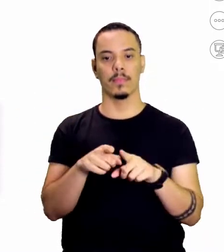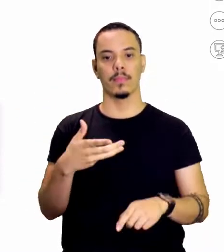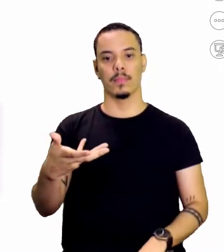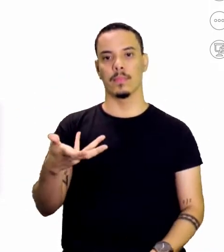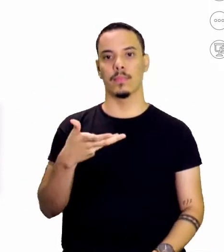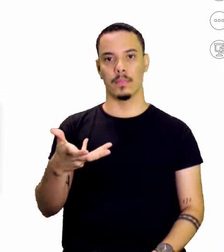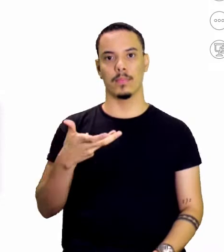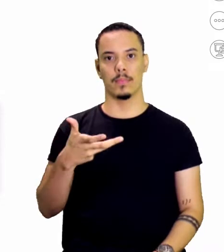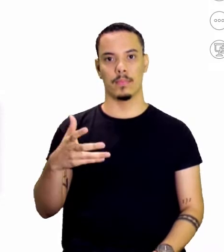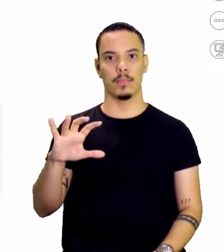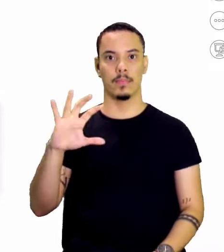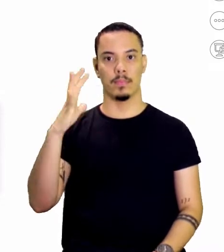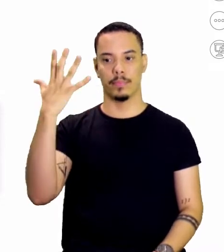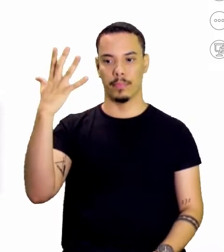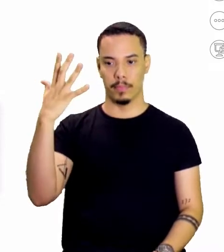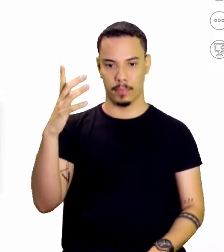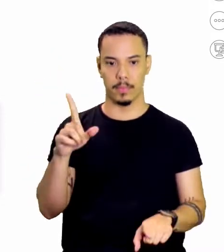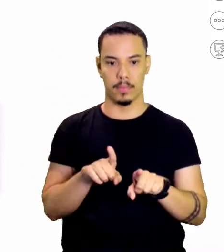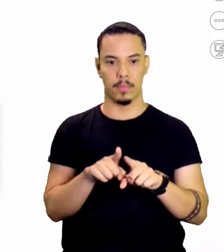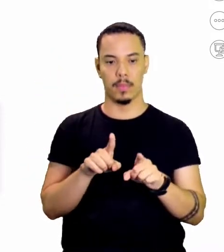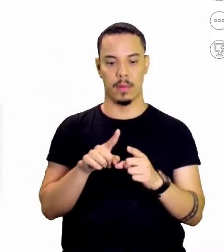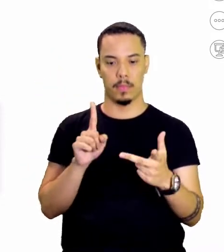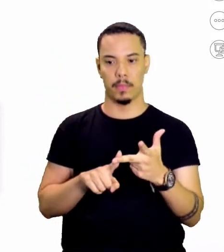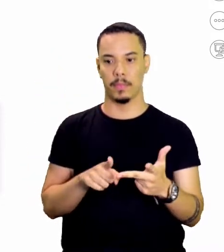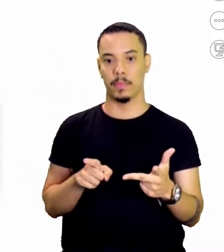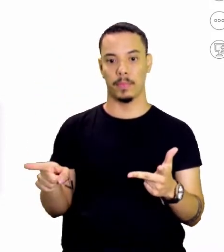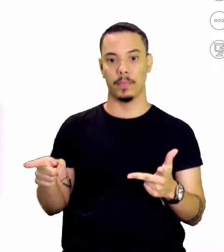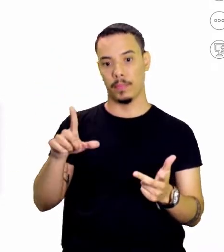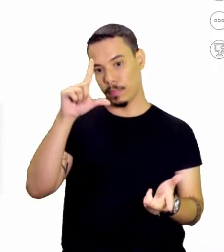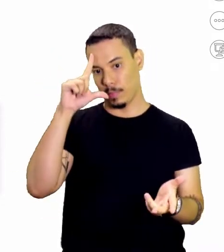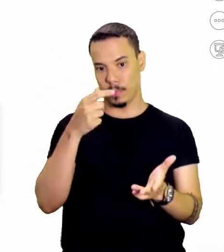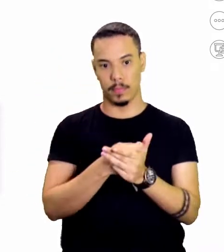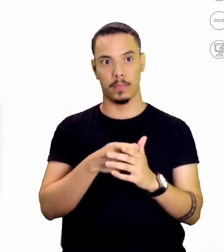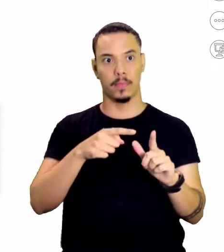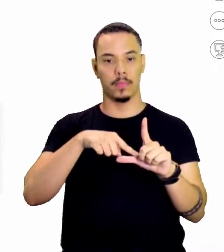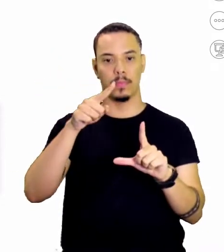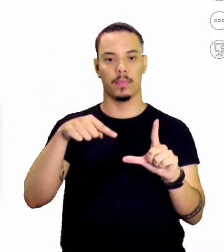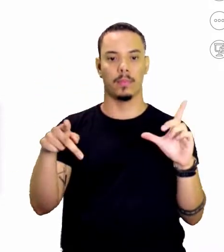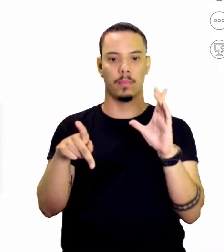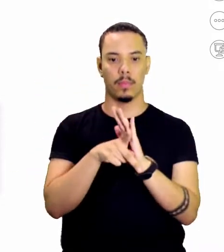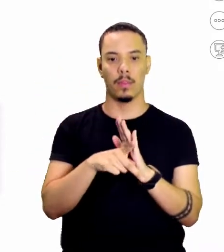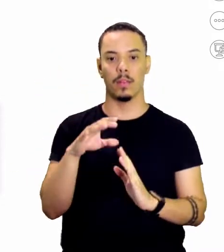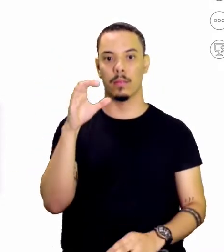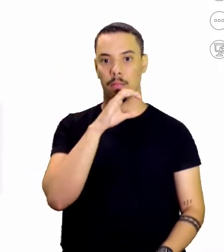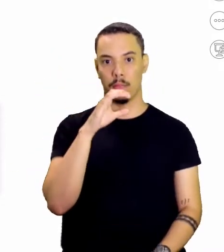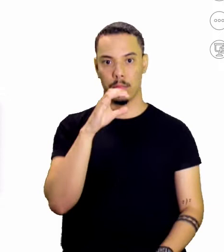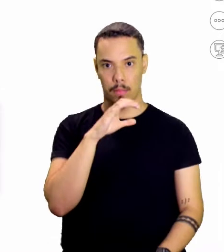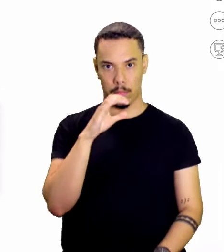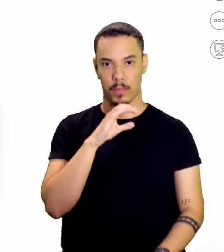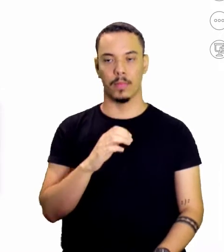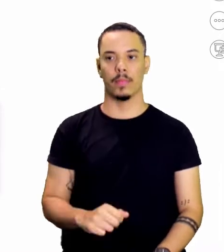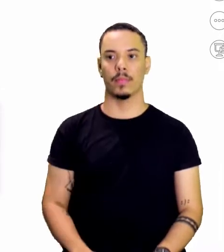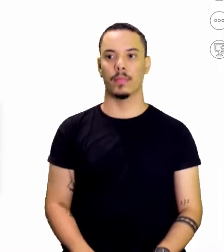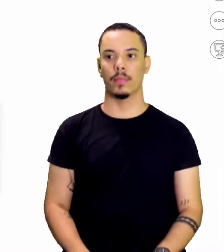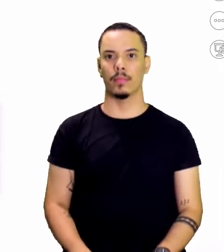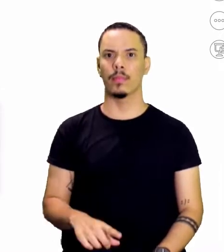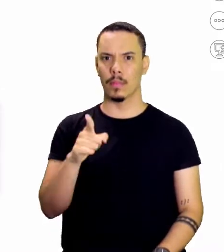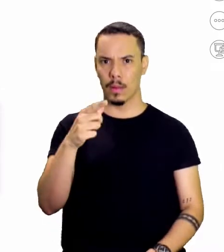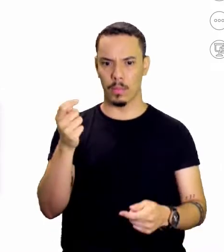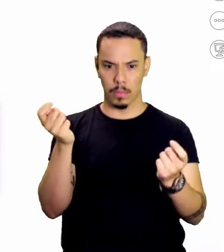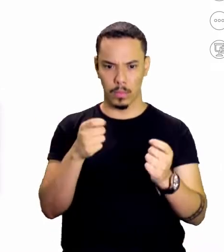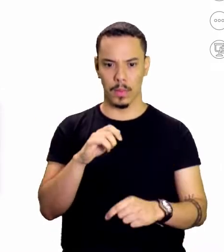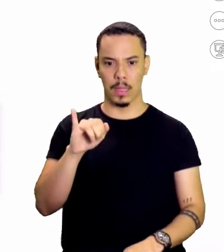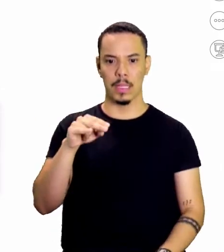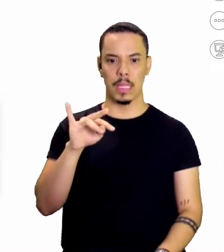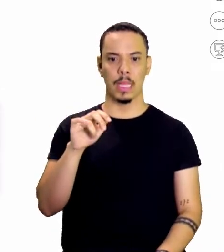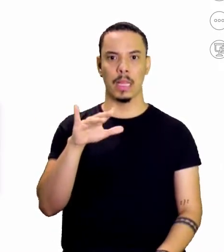de velocidade instantânea e também pessoal determinação gráfica da velocidade Será que blusa